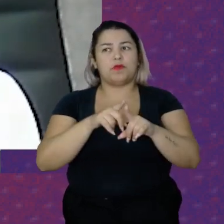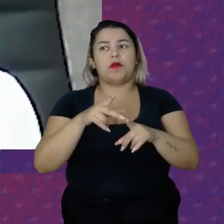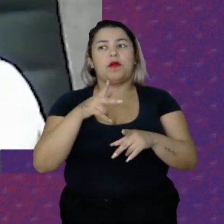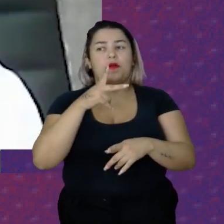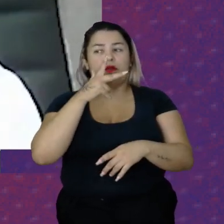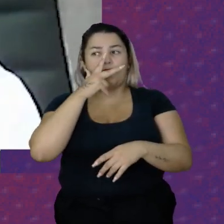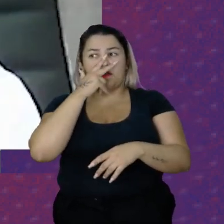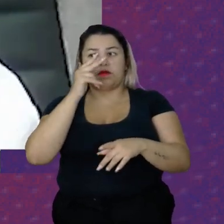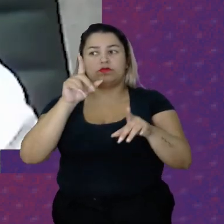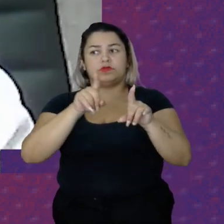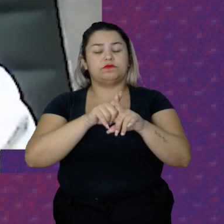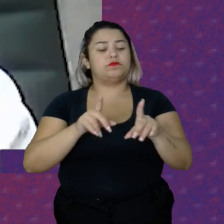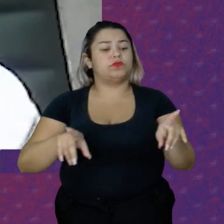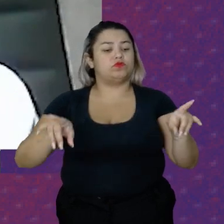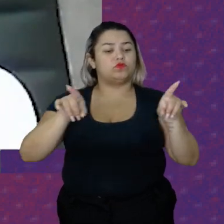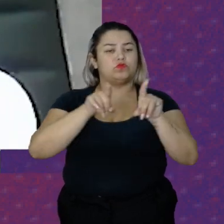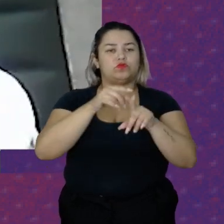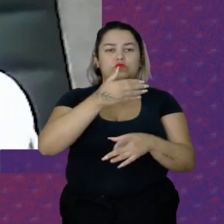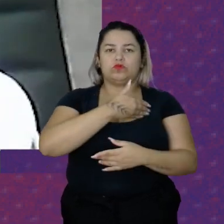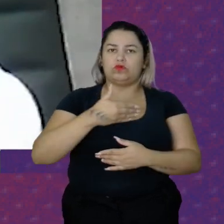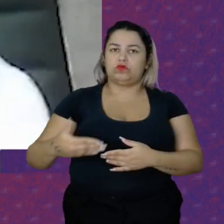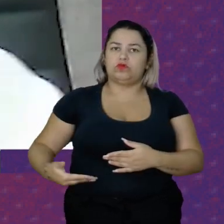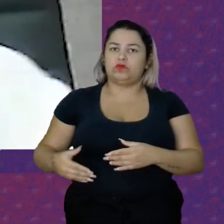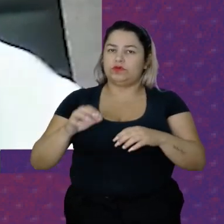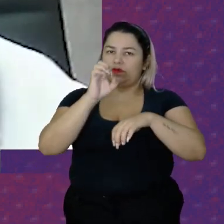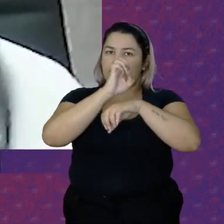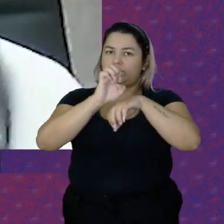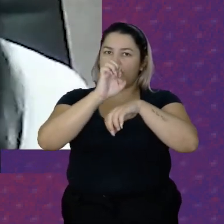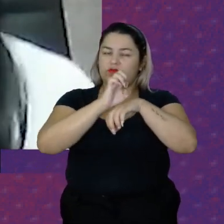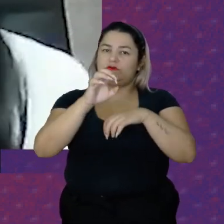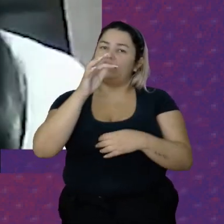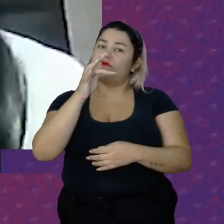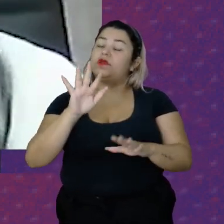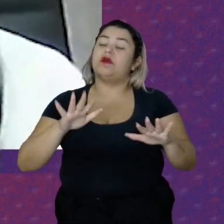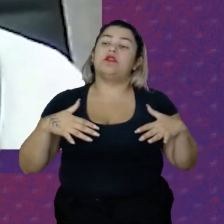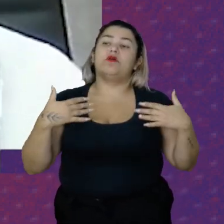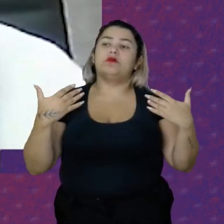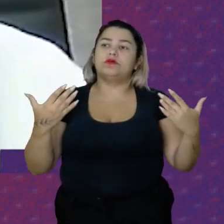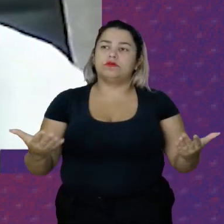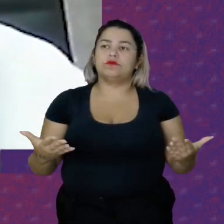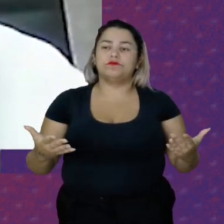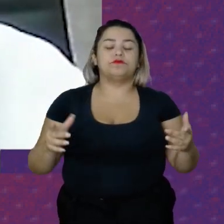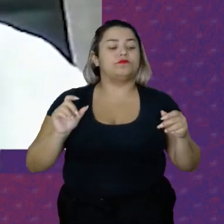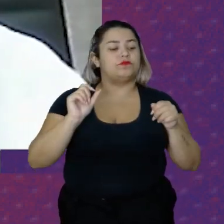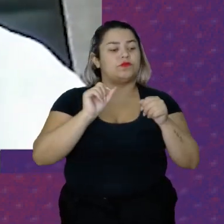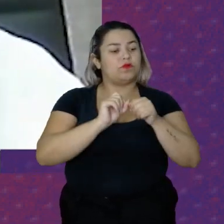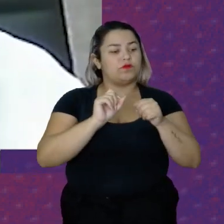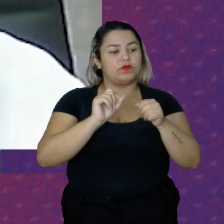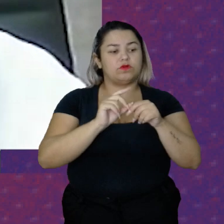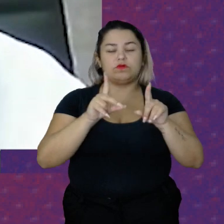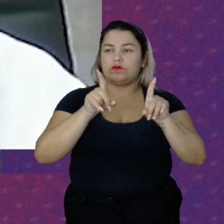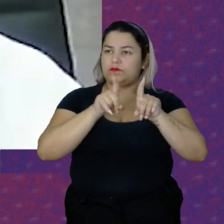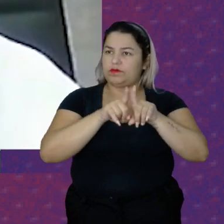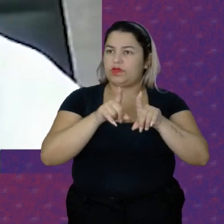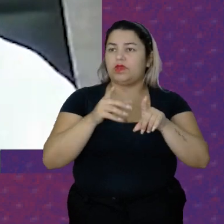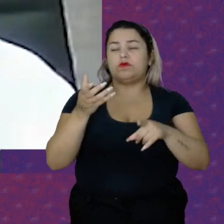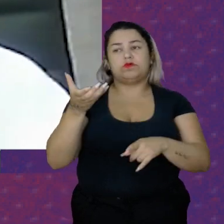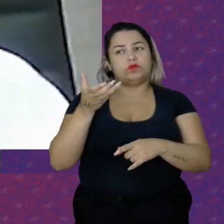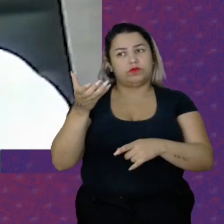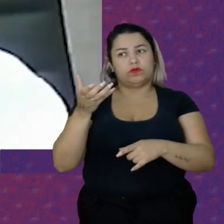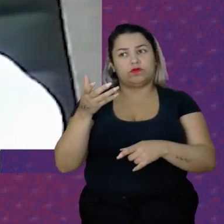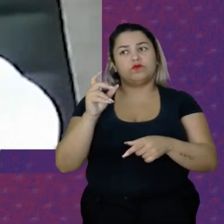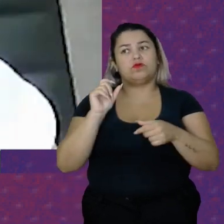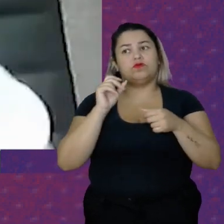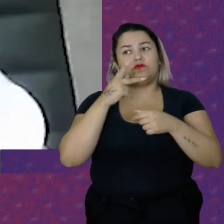elas a parceria com o governo do Estado e com o governo federal. Tá? Então, feita essa preliminar, eu queria dizer que